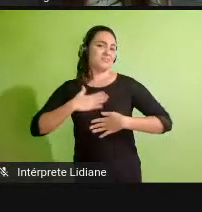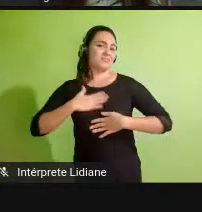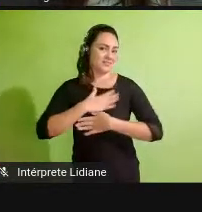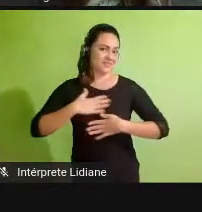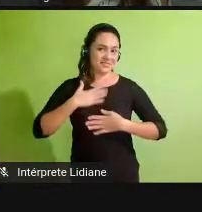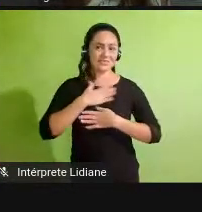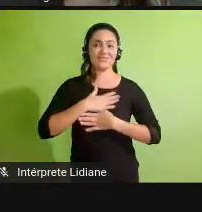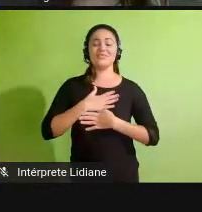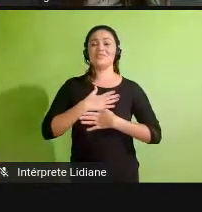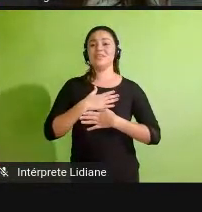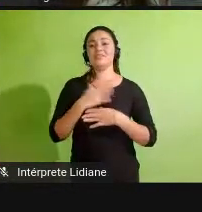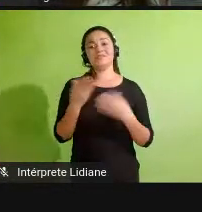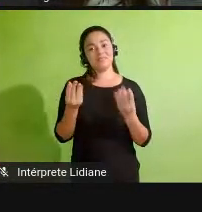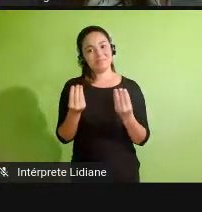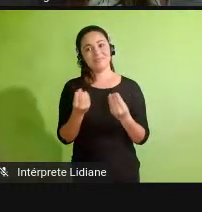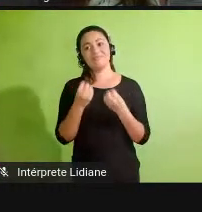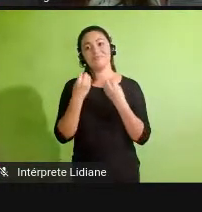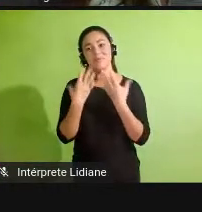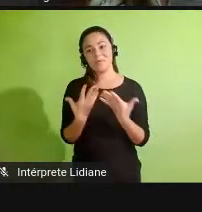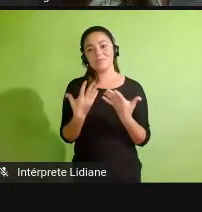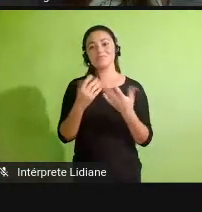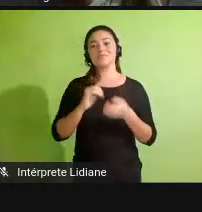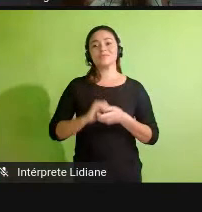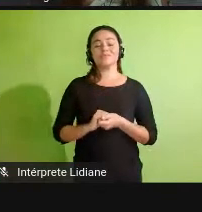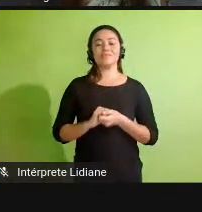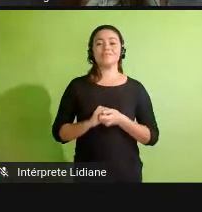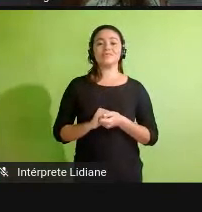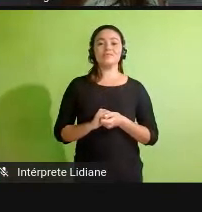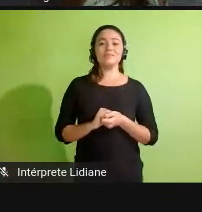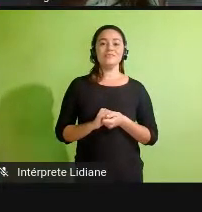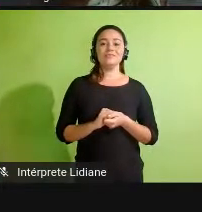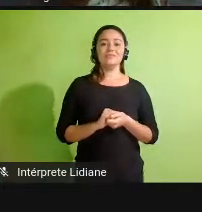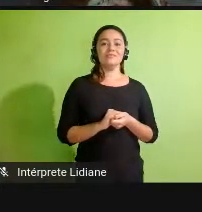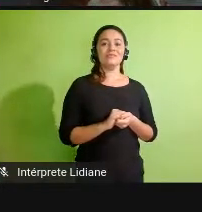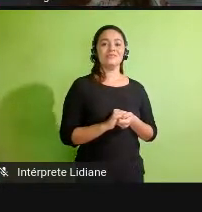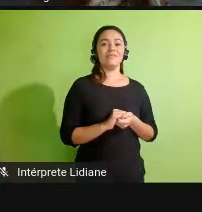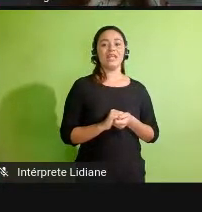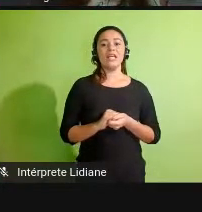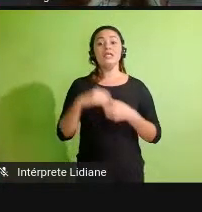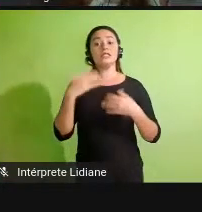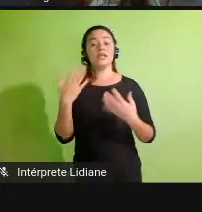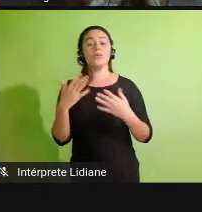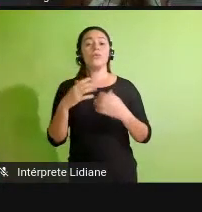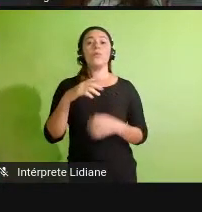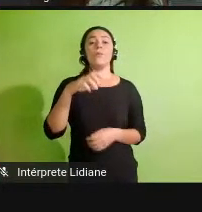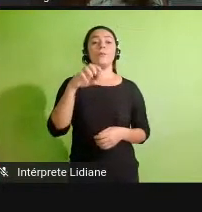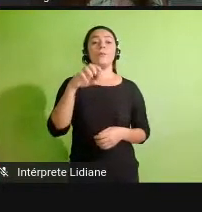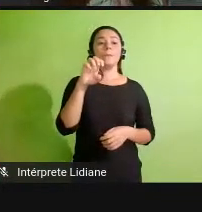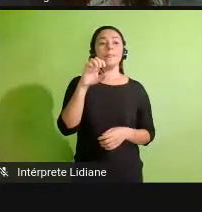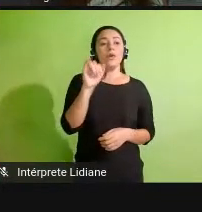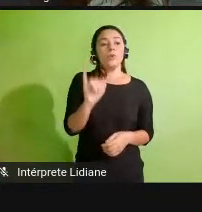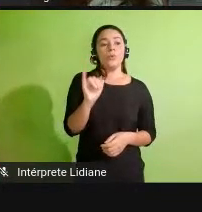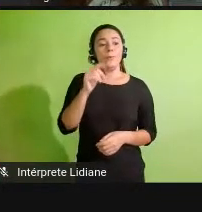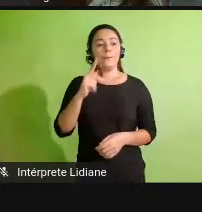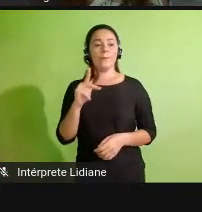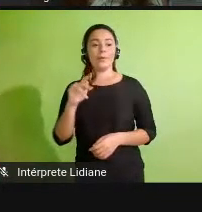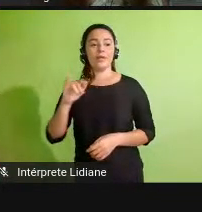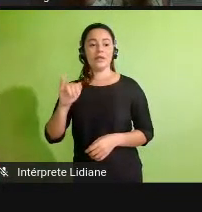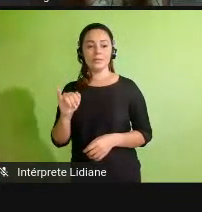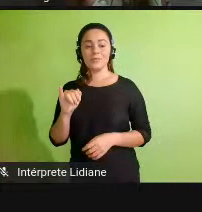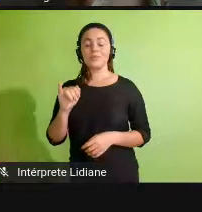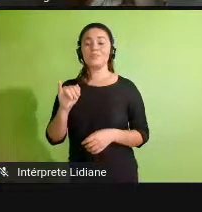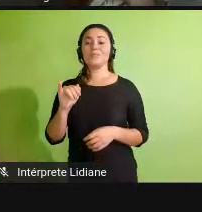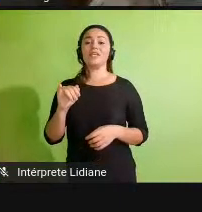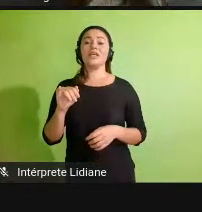ele está registrado, foi registrado pelo INPI, que é o Instituto Nacional da Propriedade Intelectual. O registro